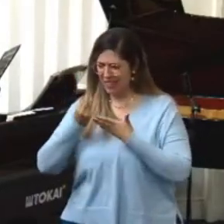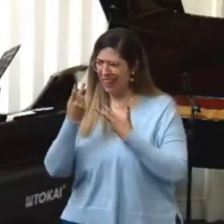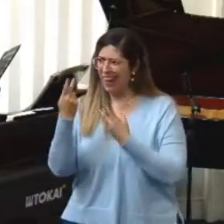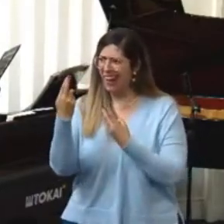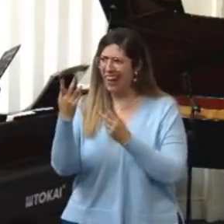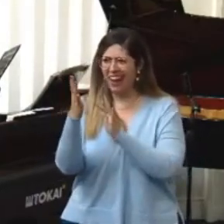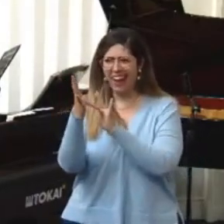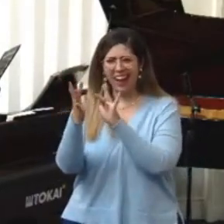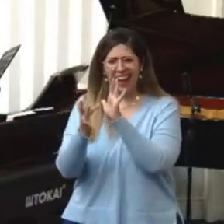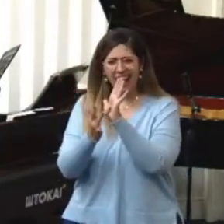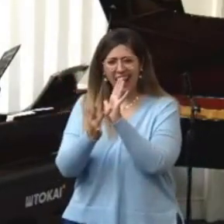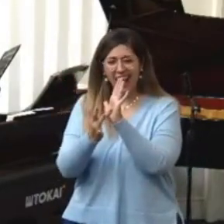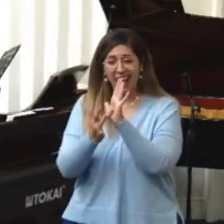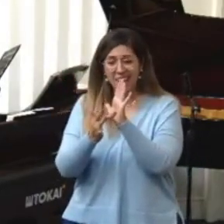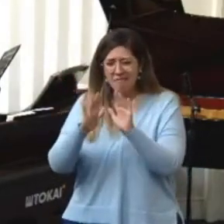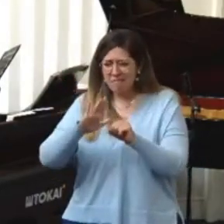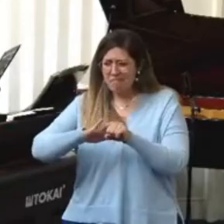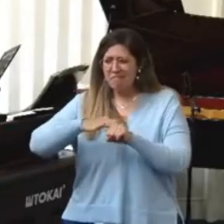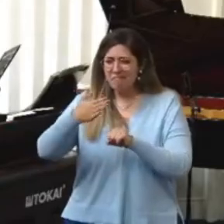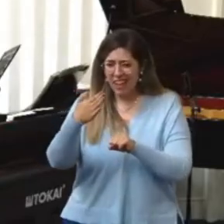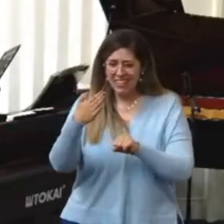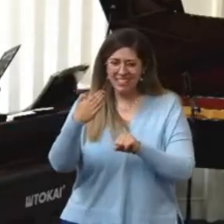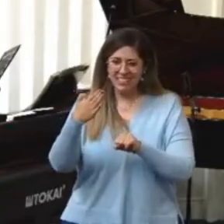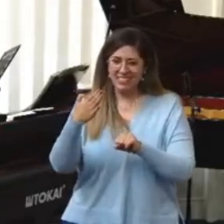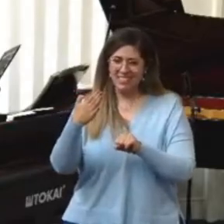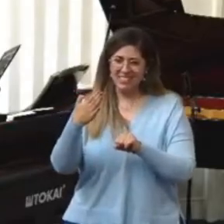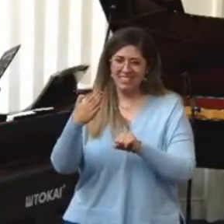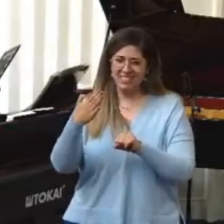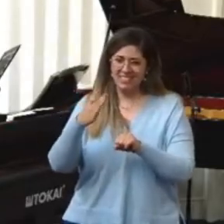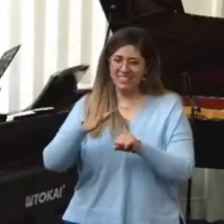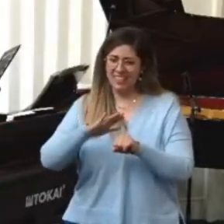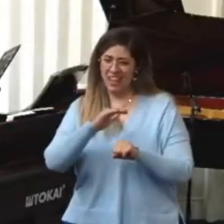espada, mas com a cruz.